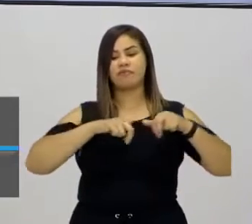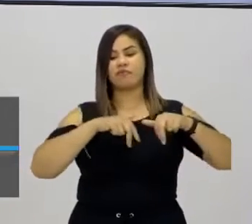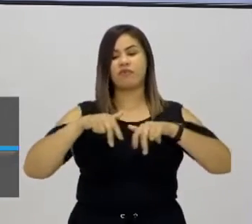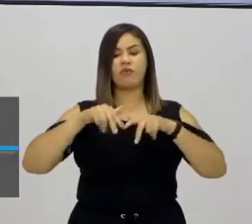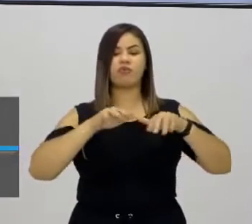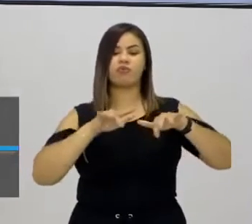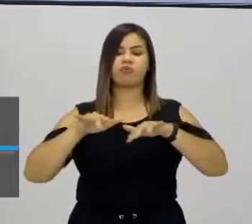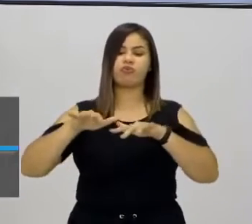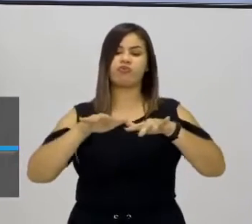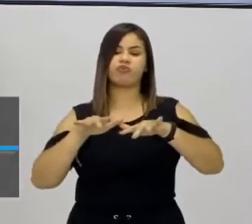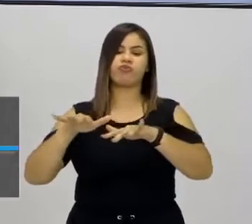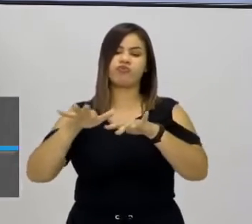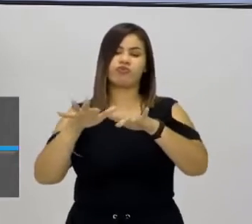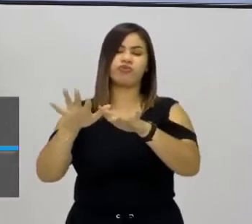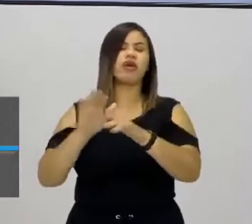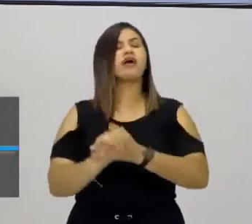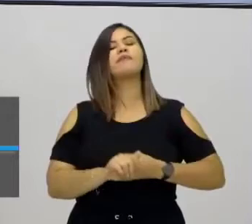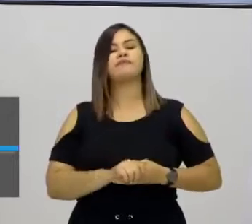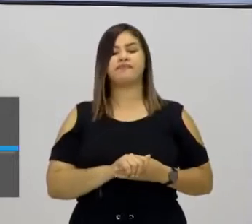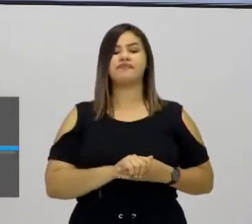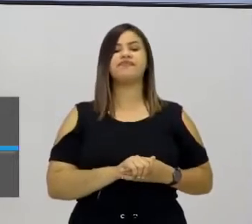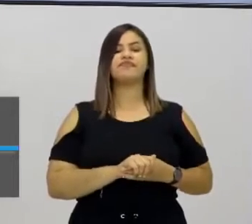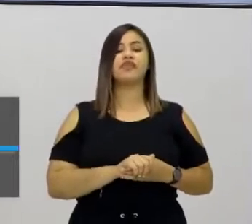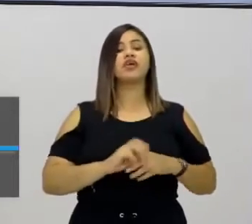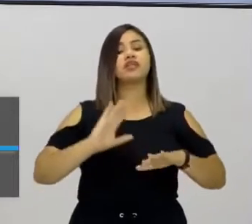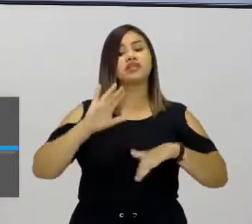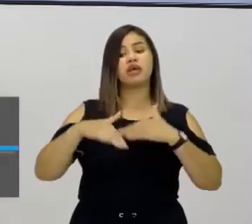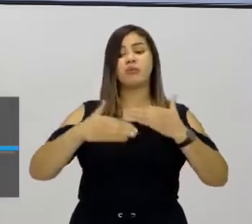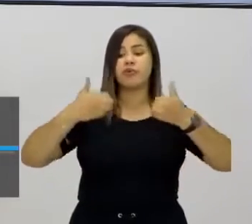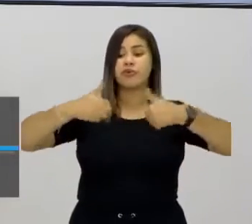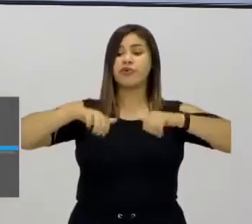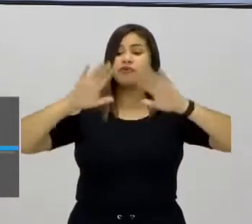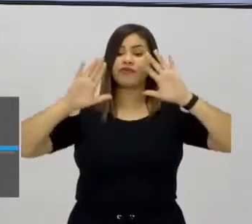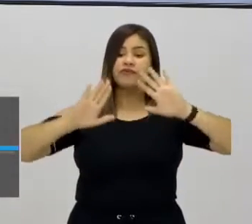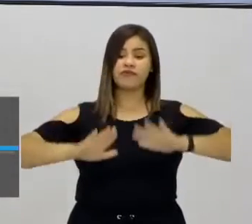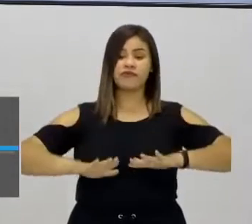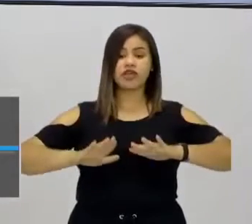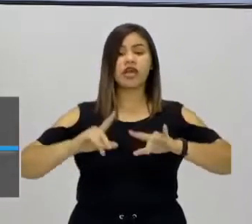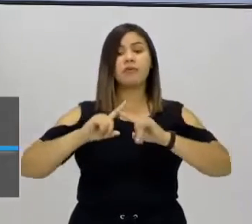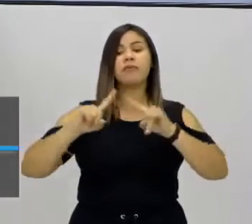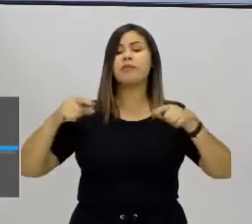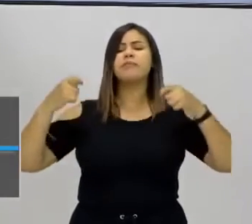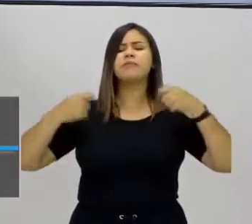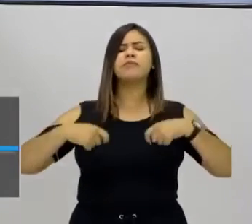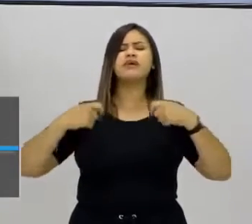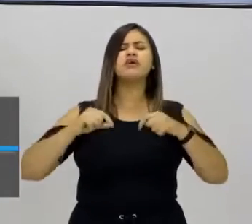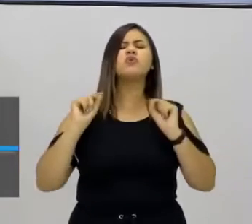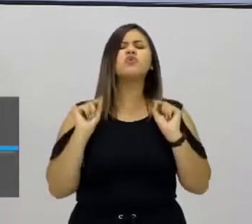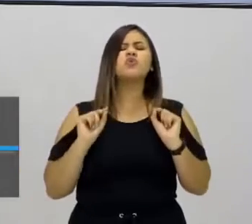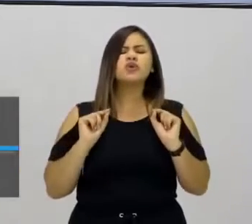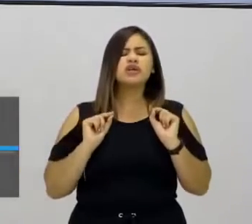ele vai, né, se, né, fixando. E para se fixar, ele precisa de alguma coisa.